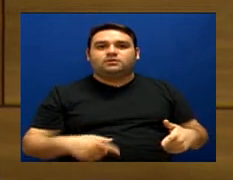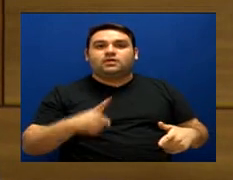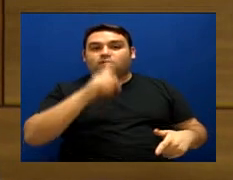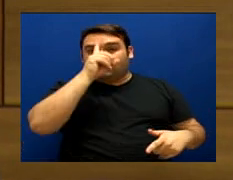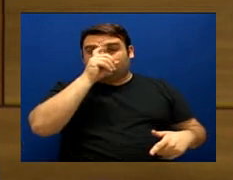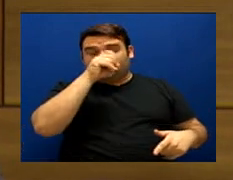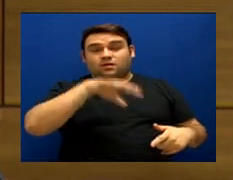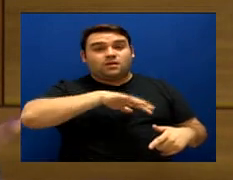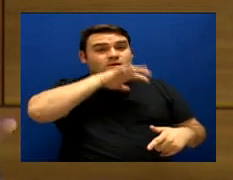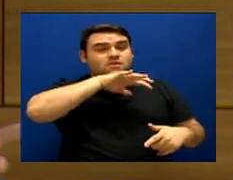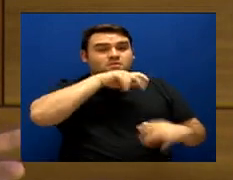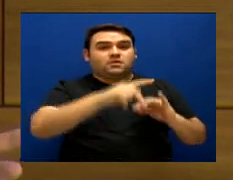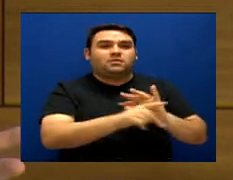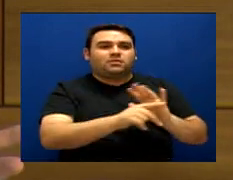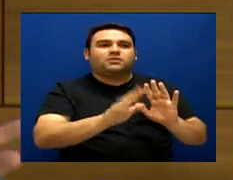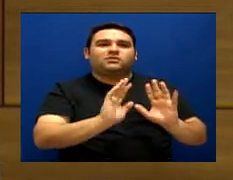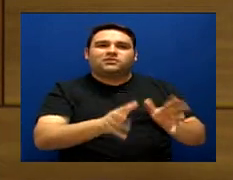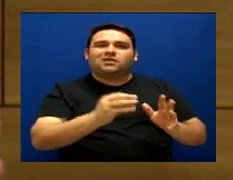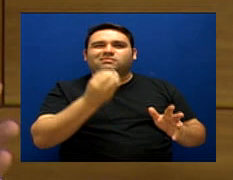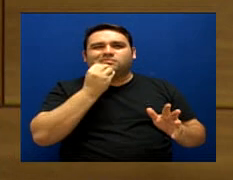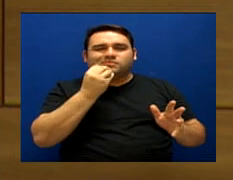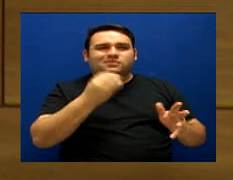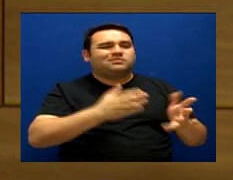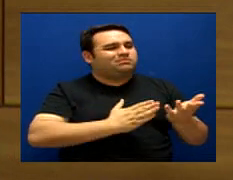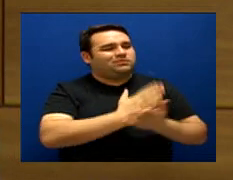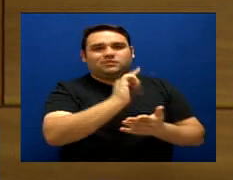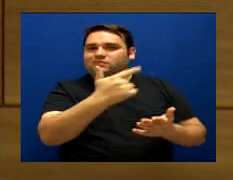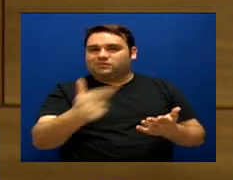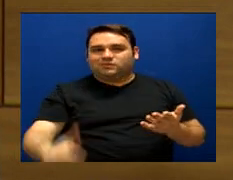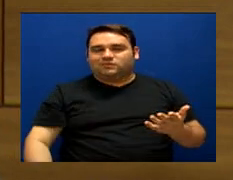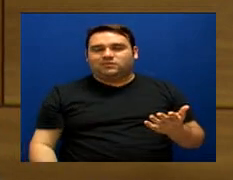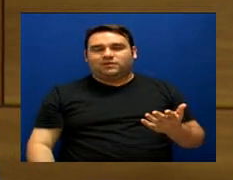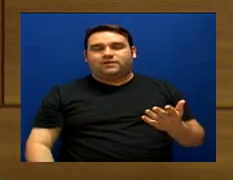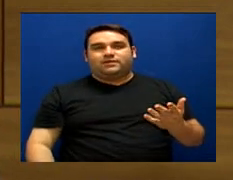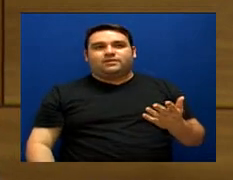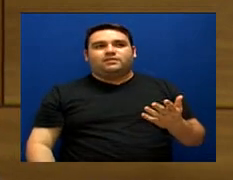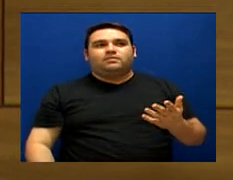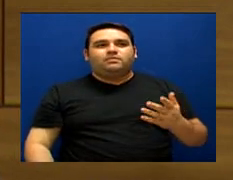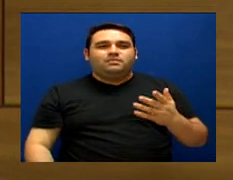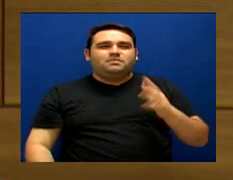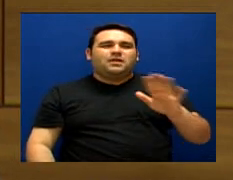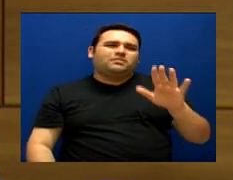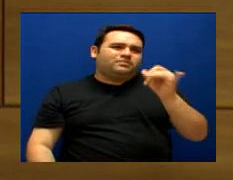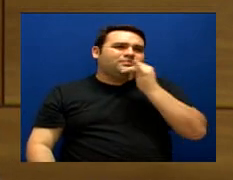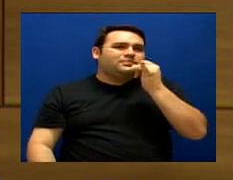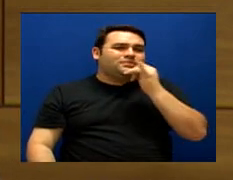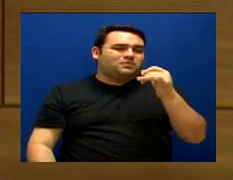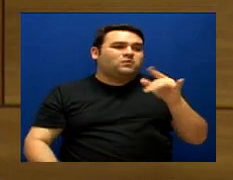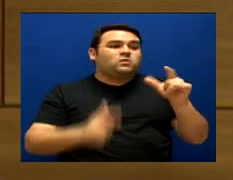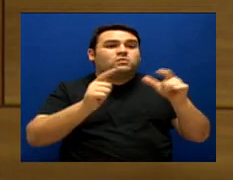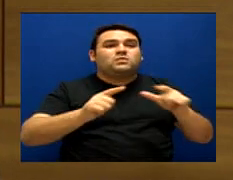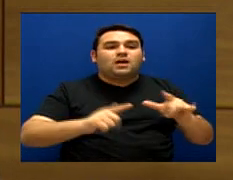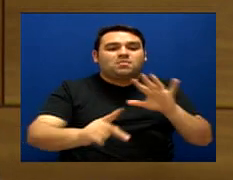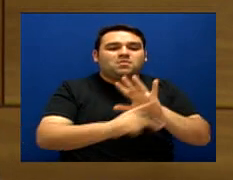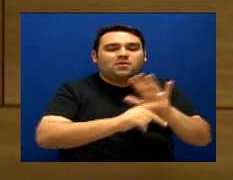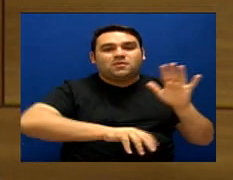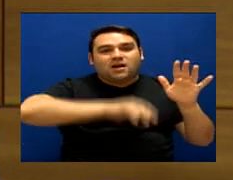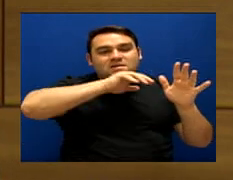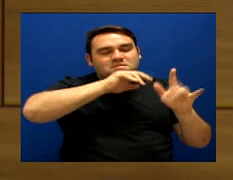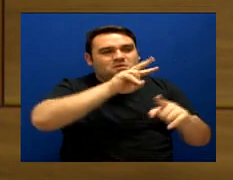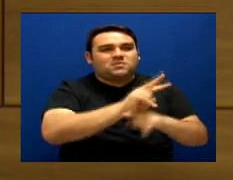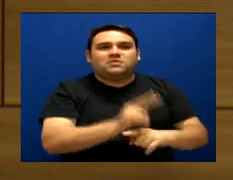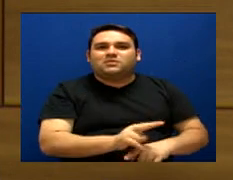hospital veterinário, já tentaram, já sei, não passou, pelo menos um posto municipal de atendimento